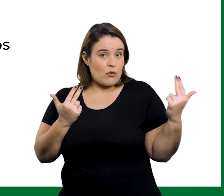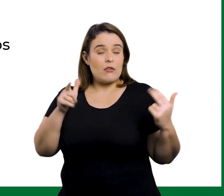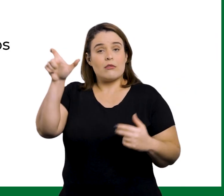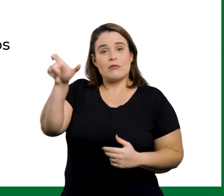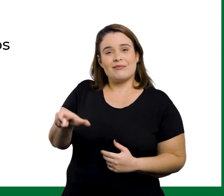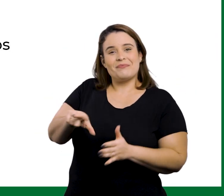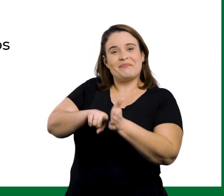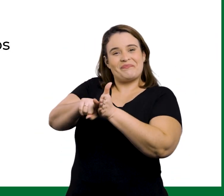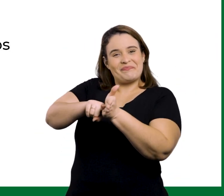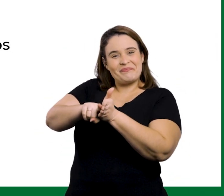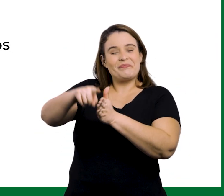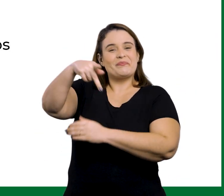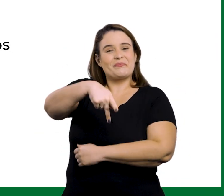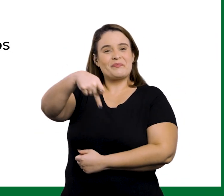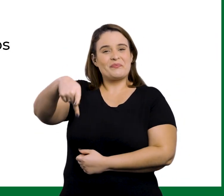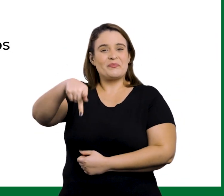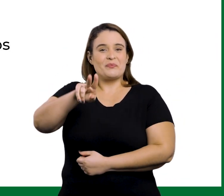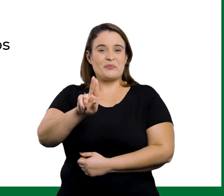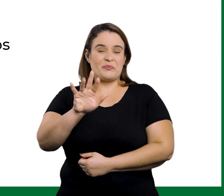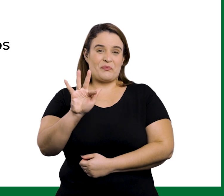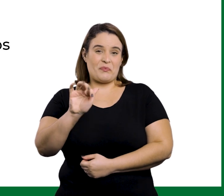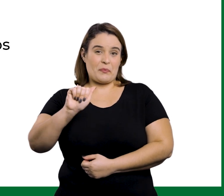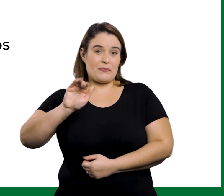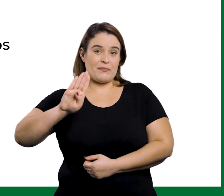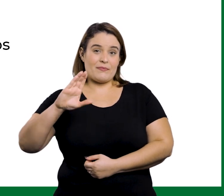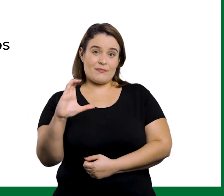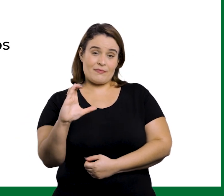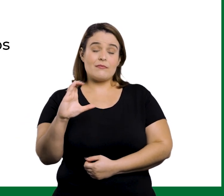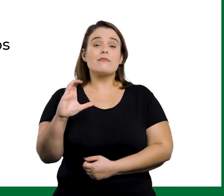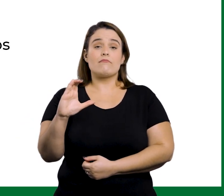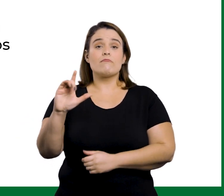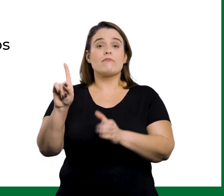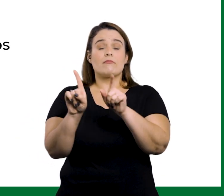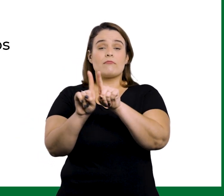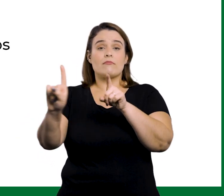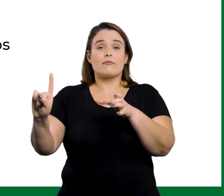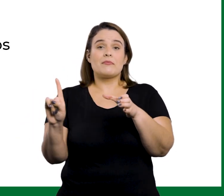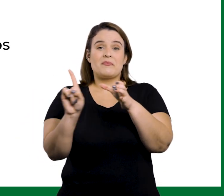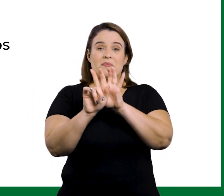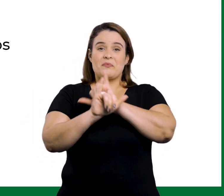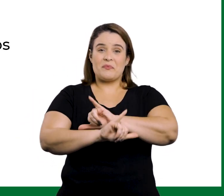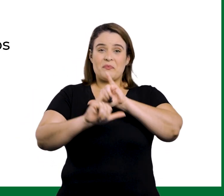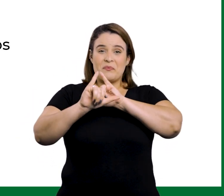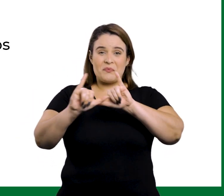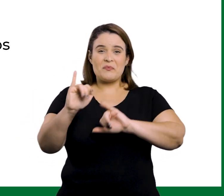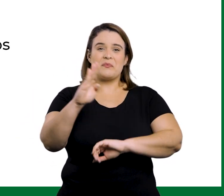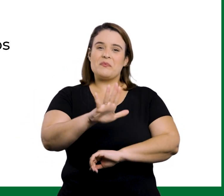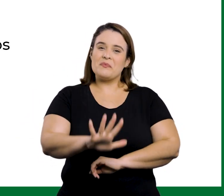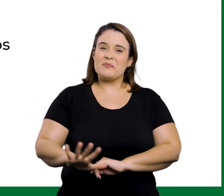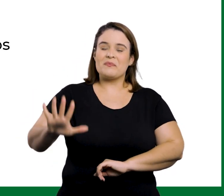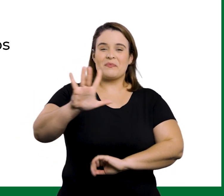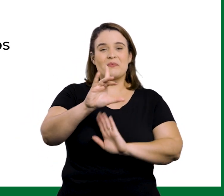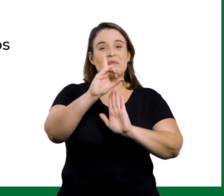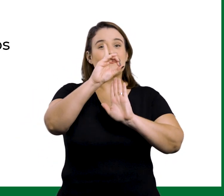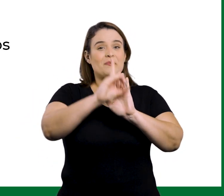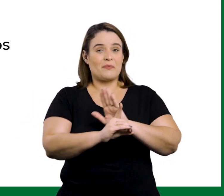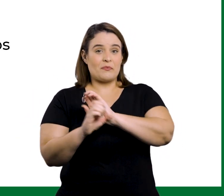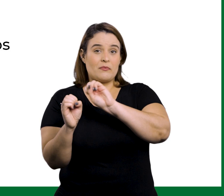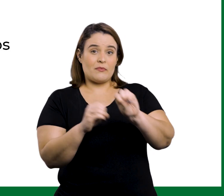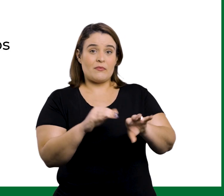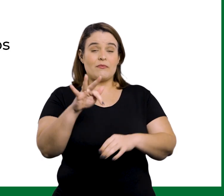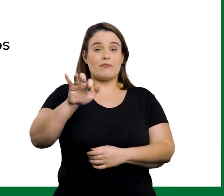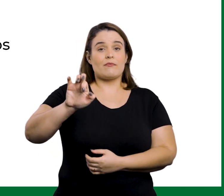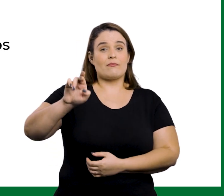mesmo nome, organizado pelo pesquisador, professor da UFABC e membro da rede da Campanha Nacional